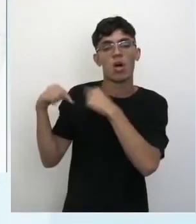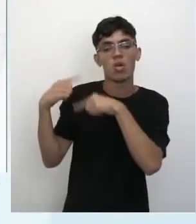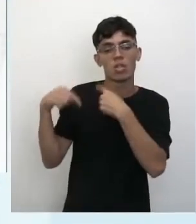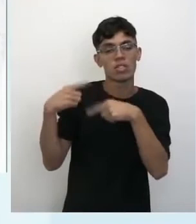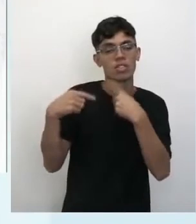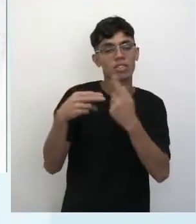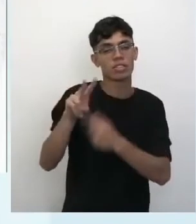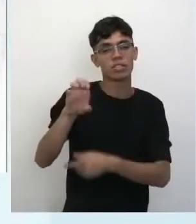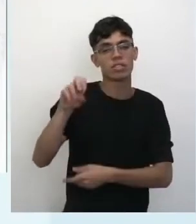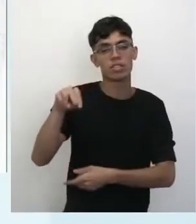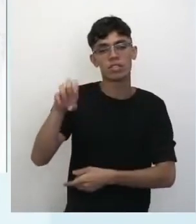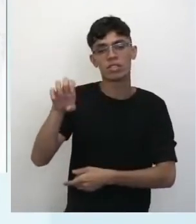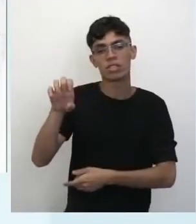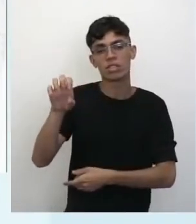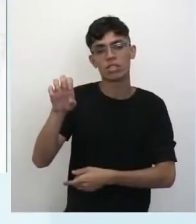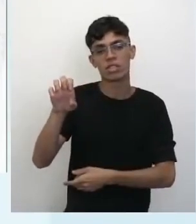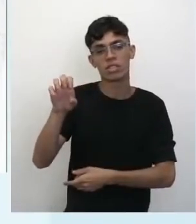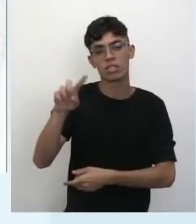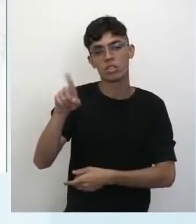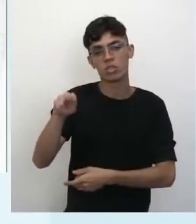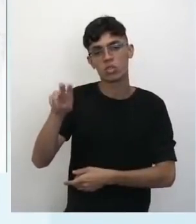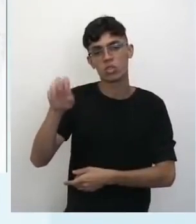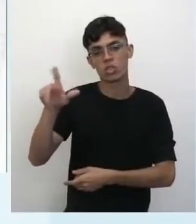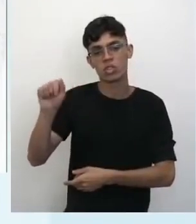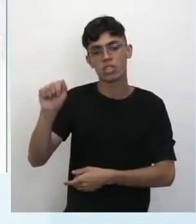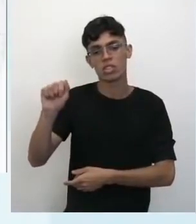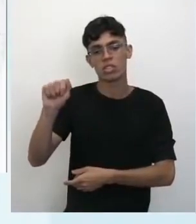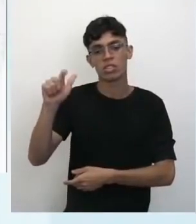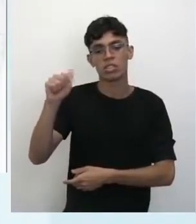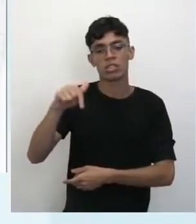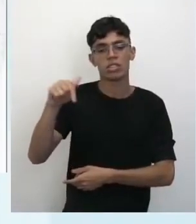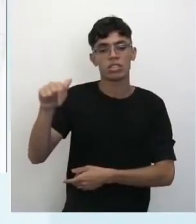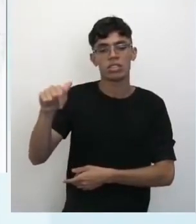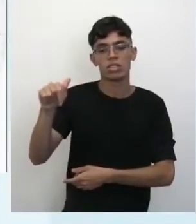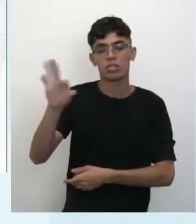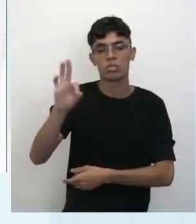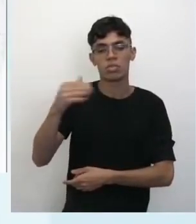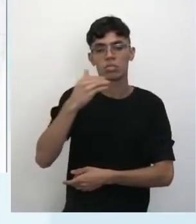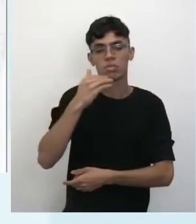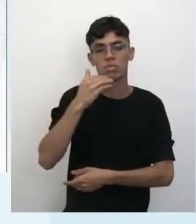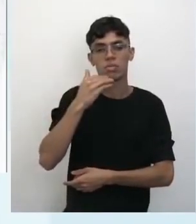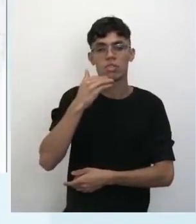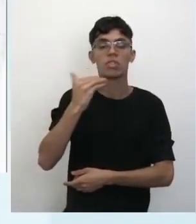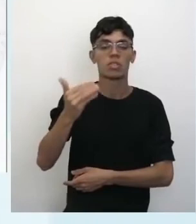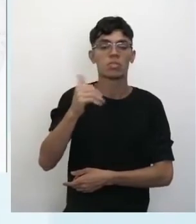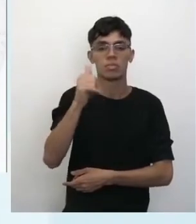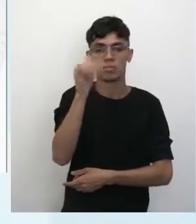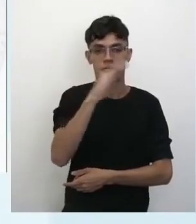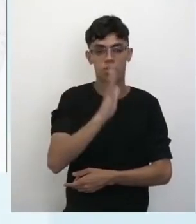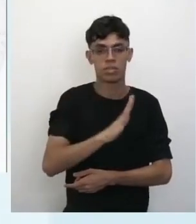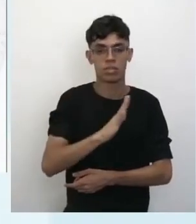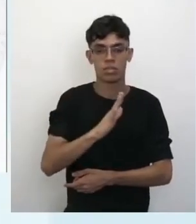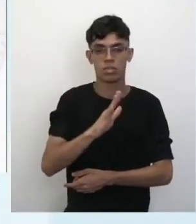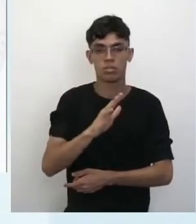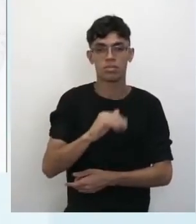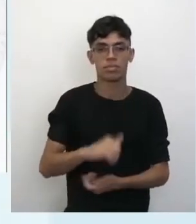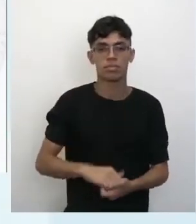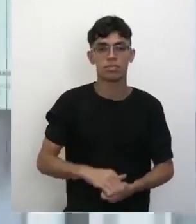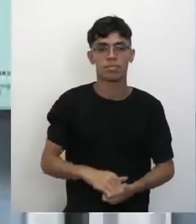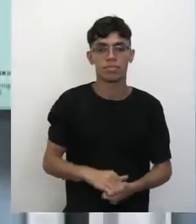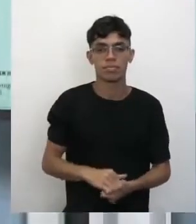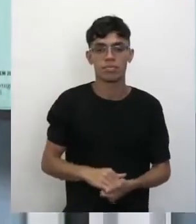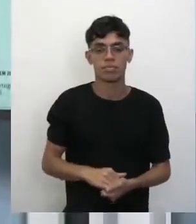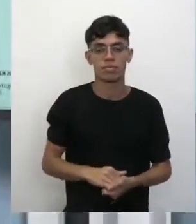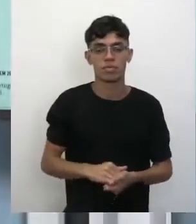aí, ó, Venezuela com 77% pedindo solicitação para o Brasil como reconhecimento